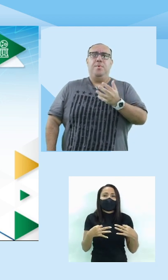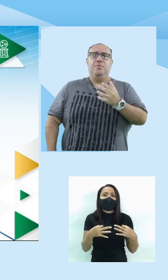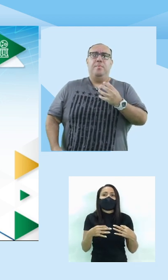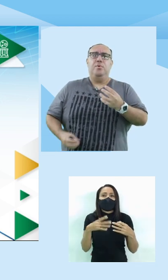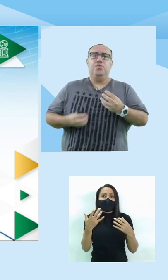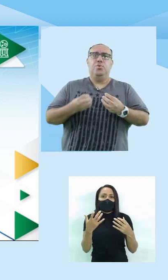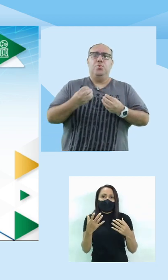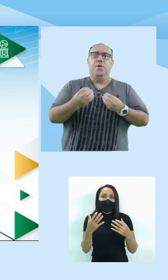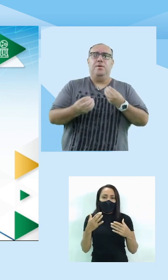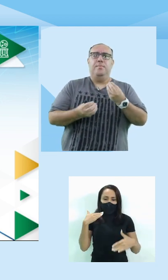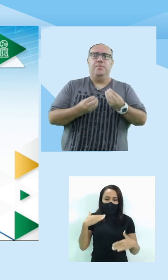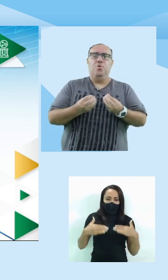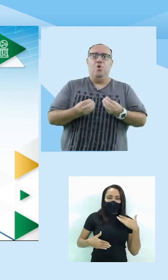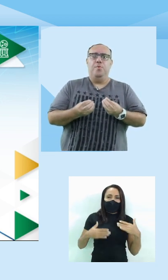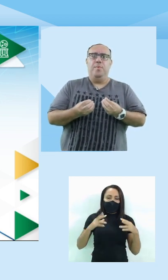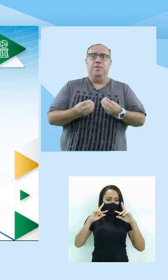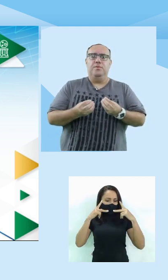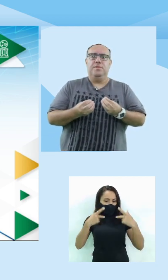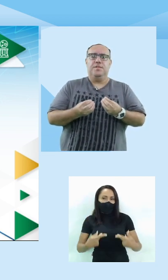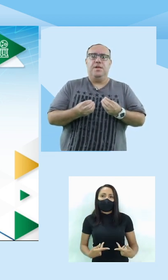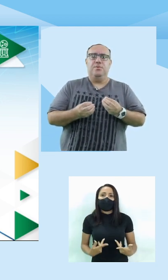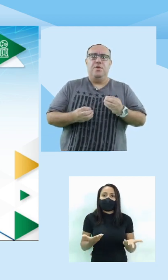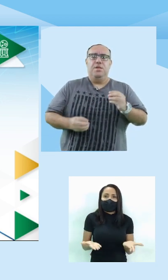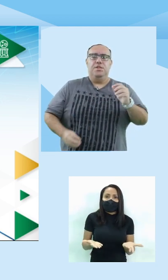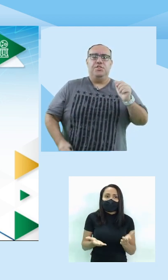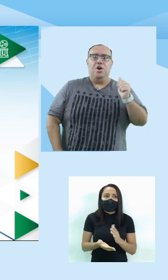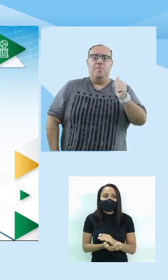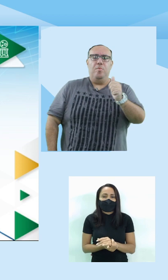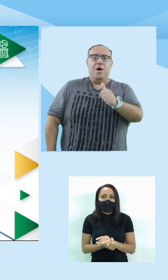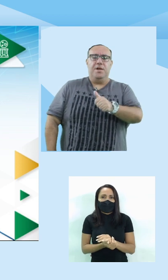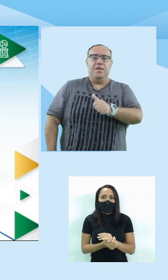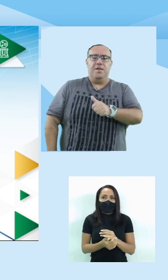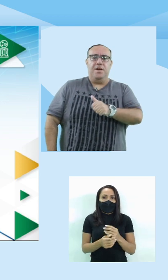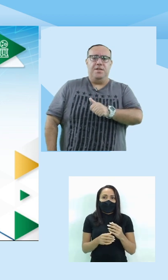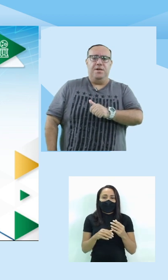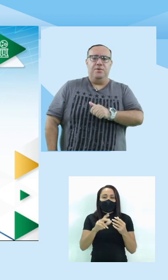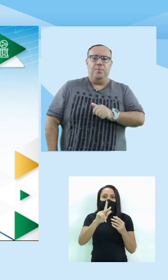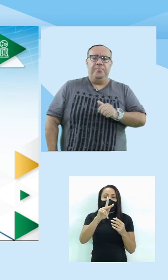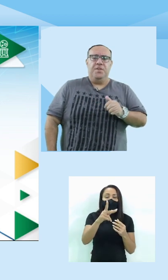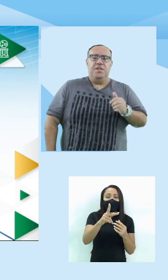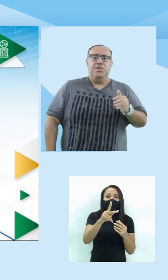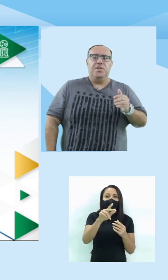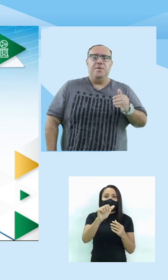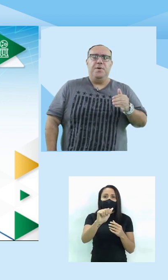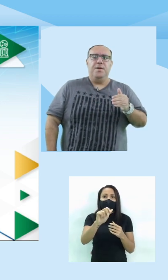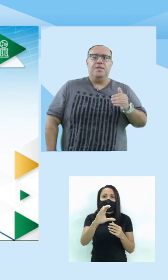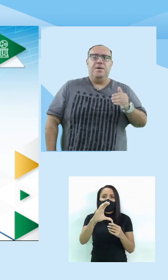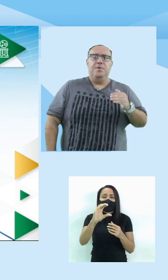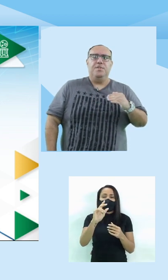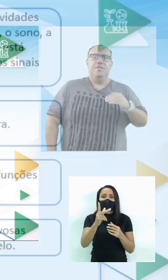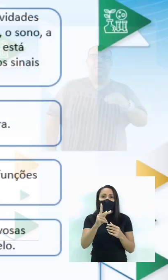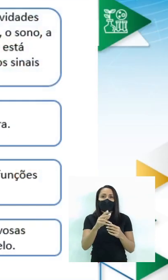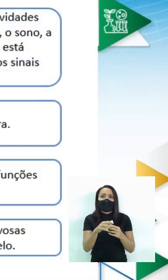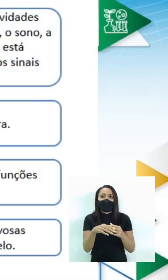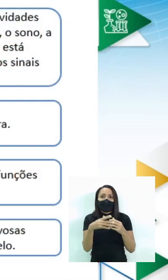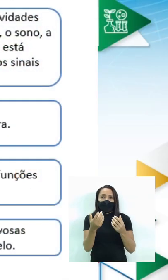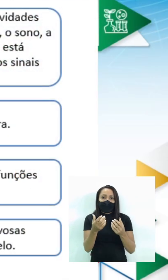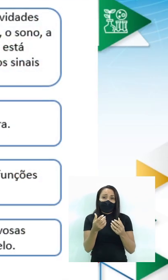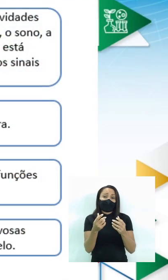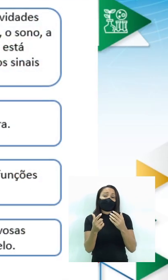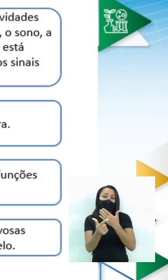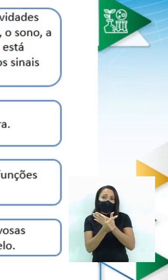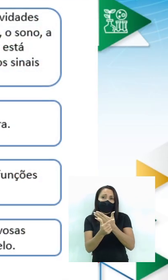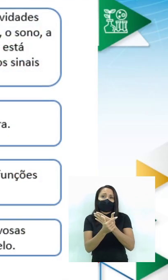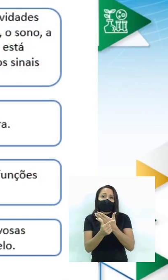equilíbrio humano, a postura do corpo humano, tá certo? Já o bulbo raquiano está implicado na manutenção das